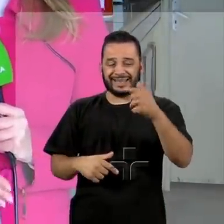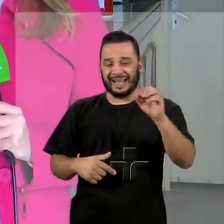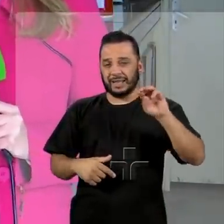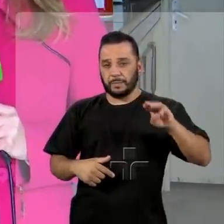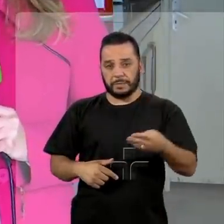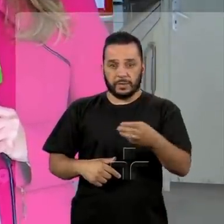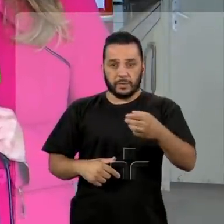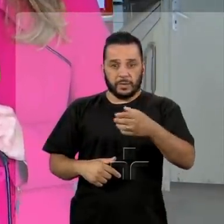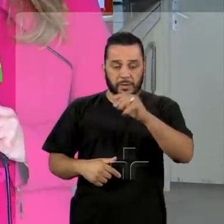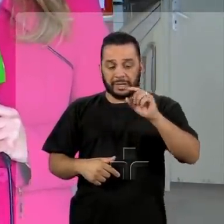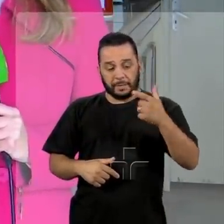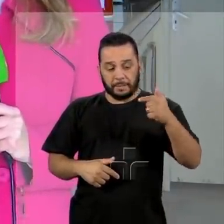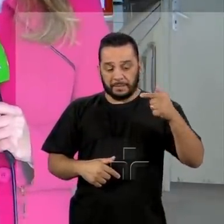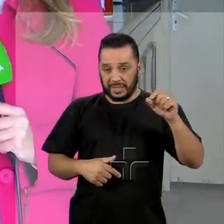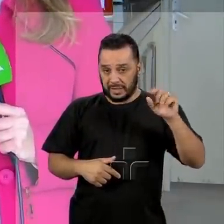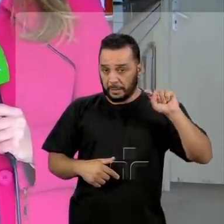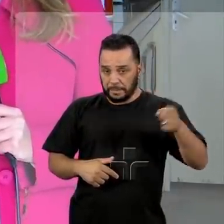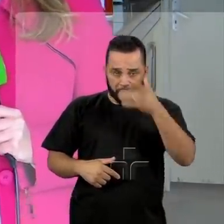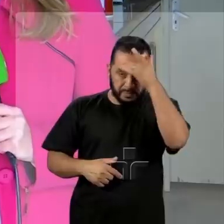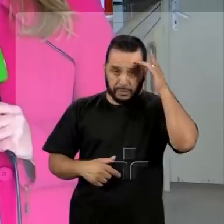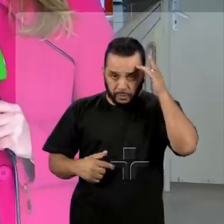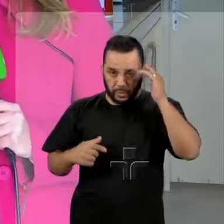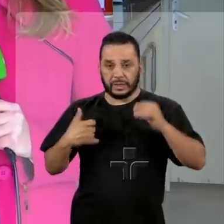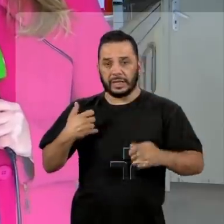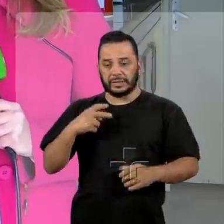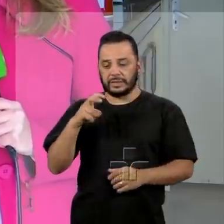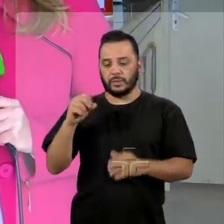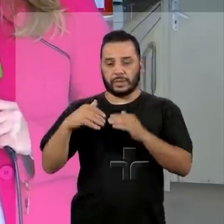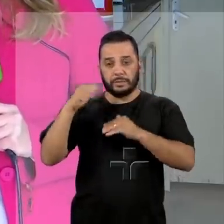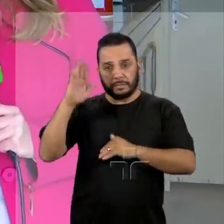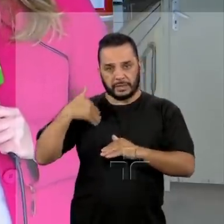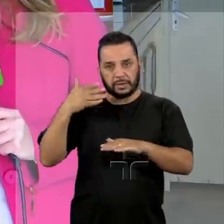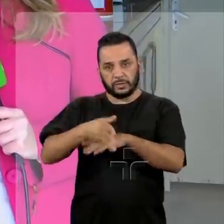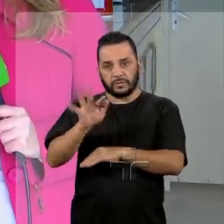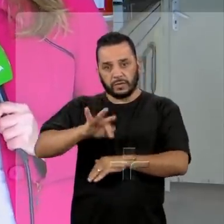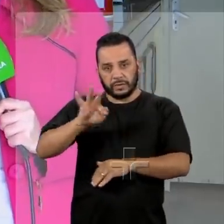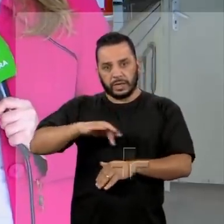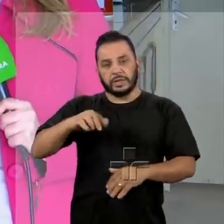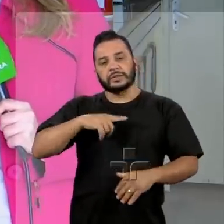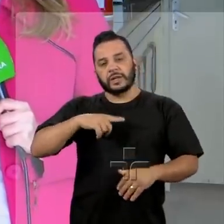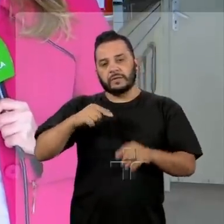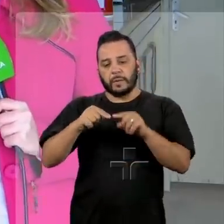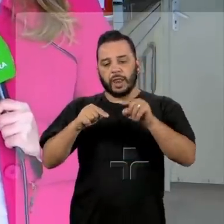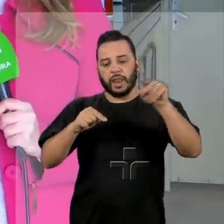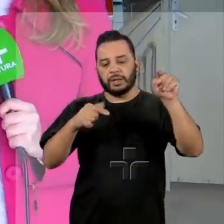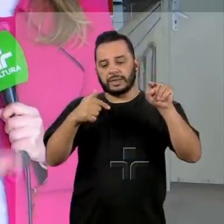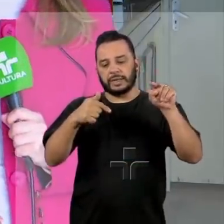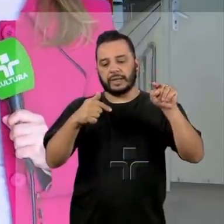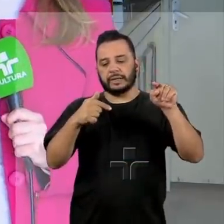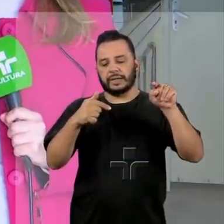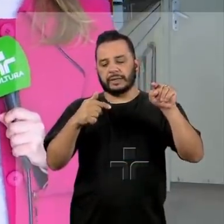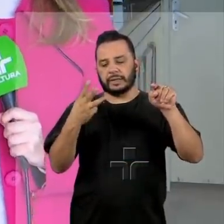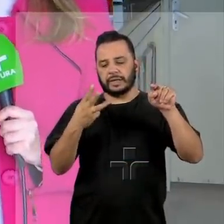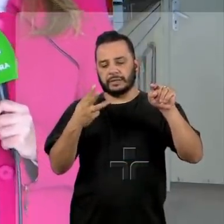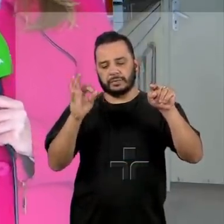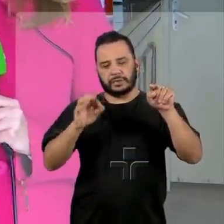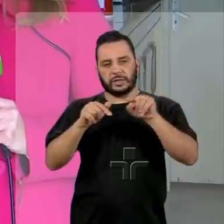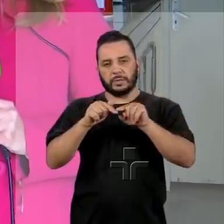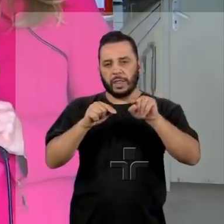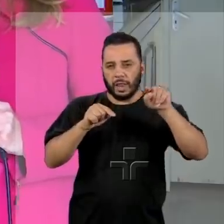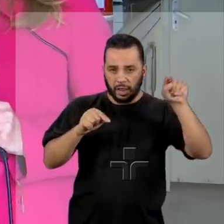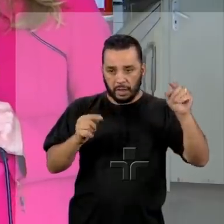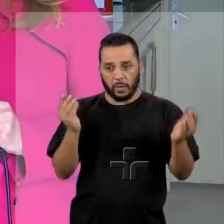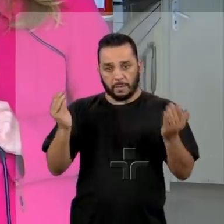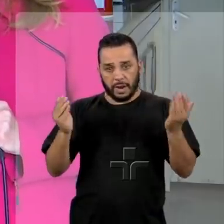50 anos ou mais ingressaram no ensino superior, um aumento de 73% em relação a 2010. No caso do